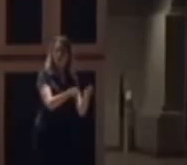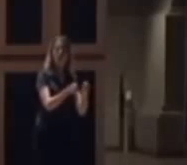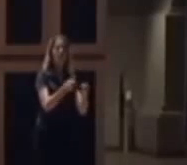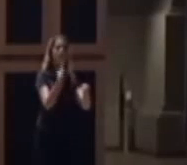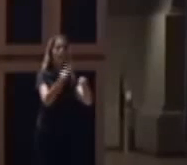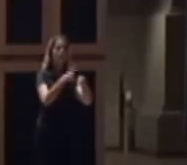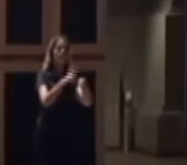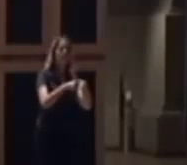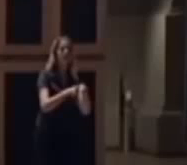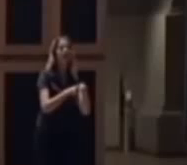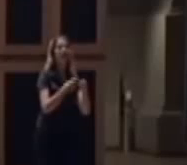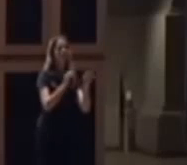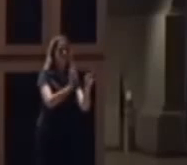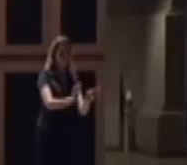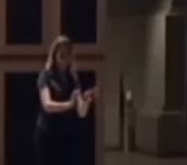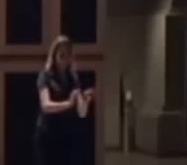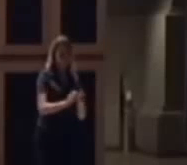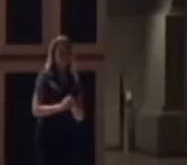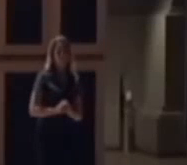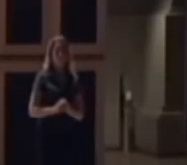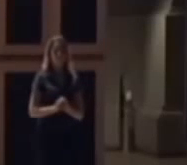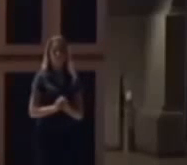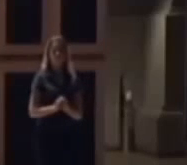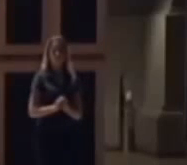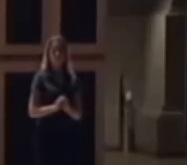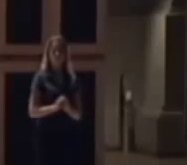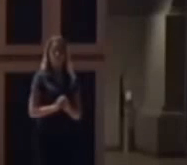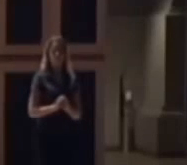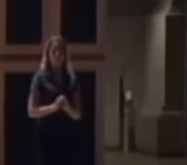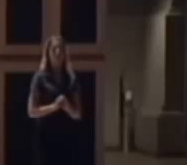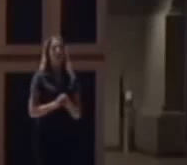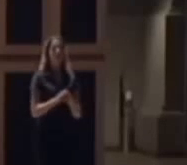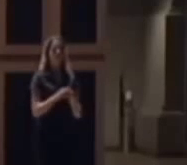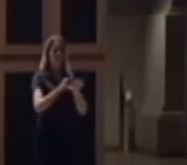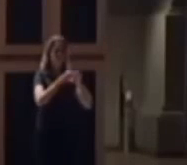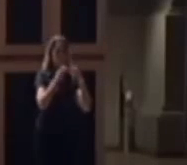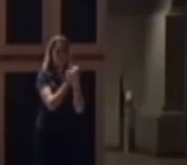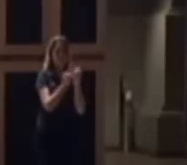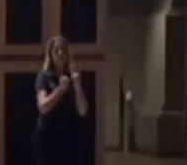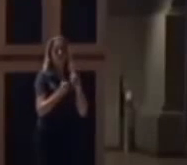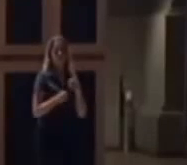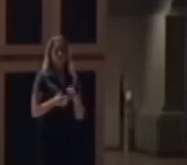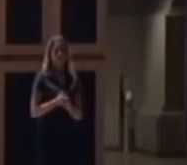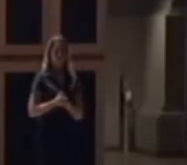proposto. Então, também um papel de protagonismo para o Conselho Estadual de Política Cultural.